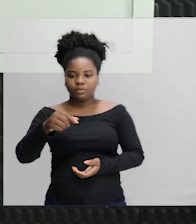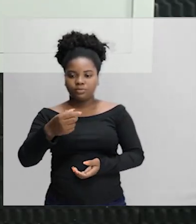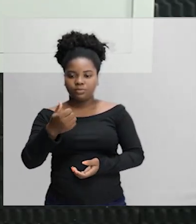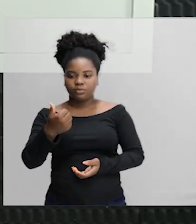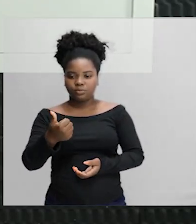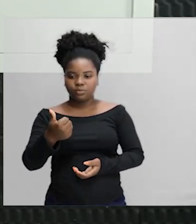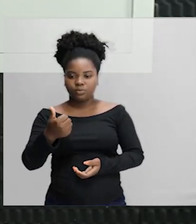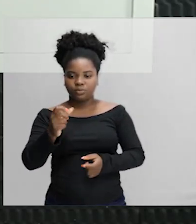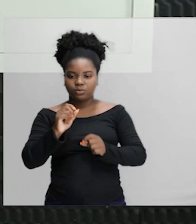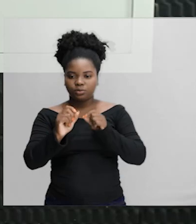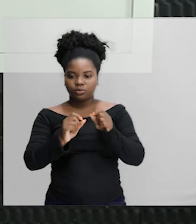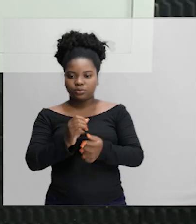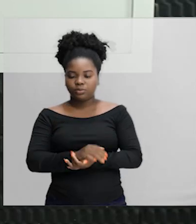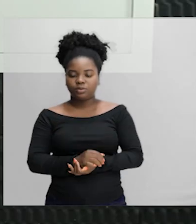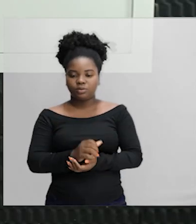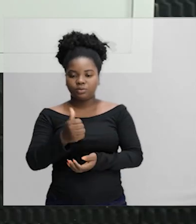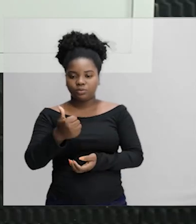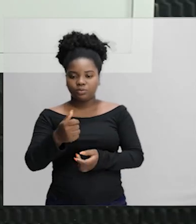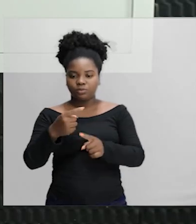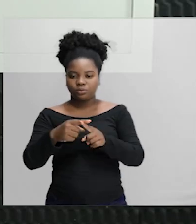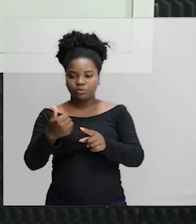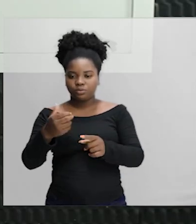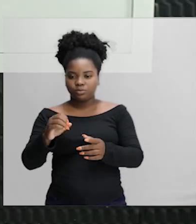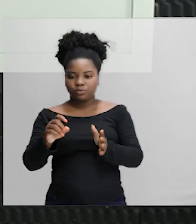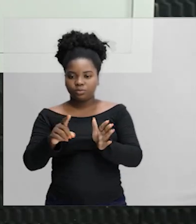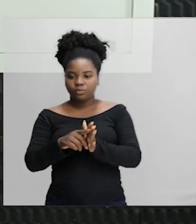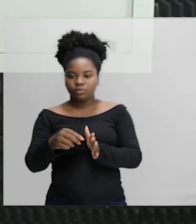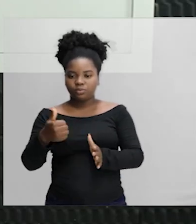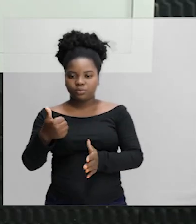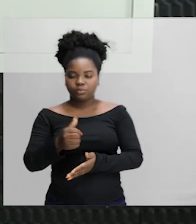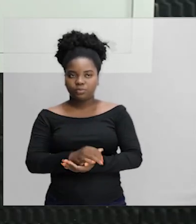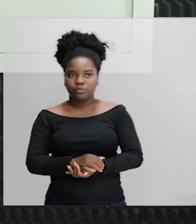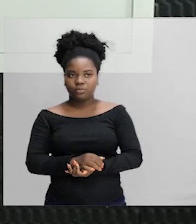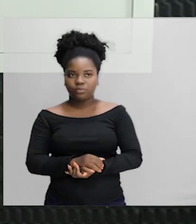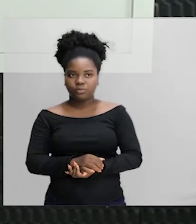0,1 é 1 vezes 10 a menos 1.